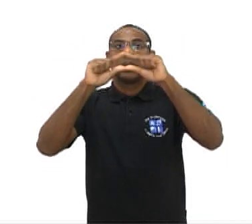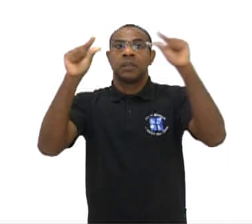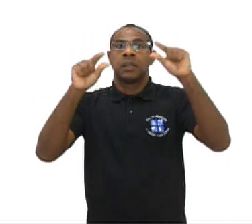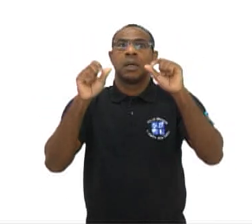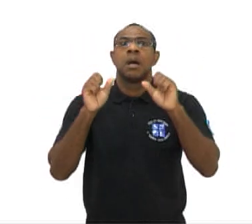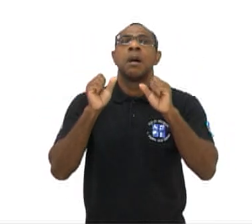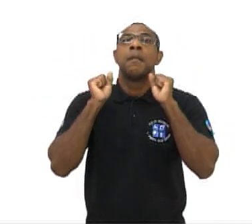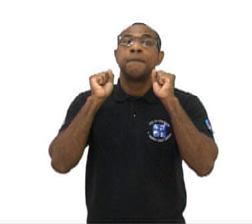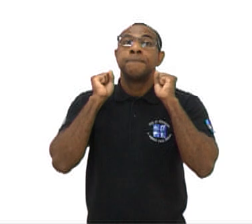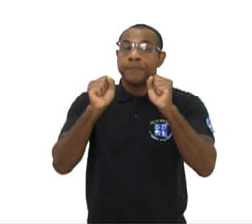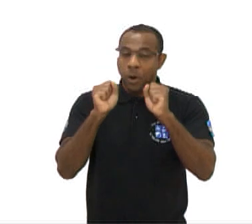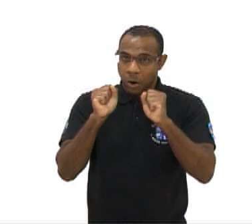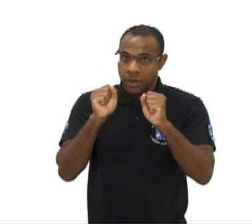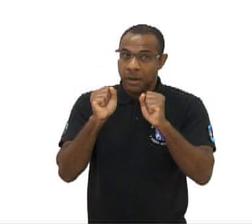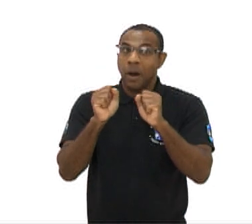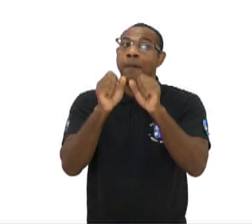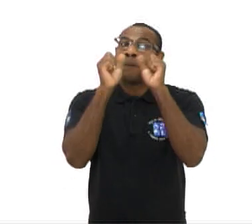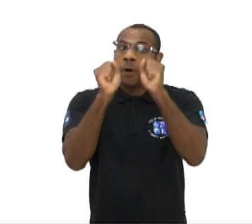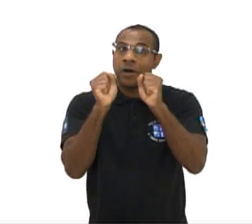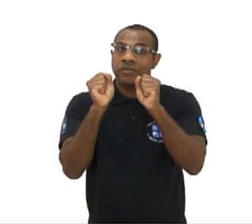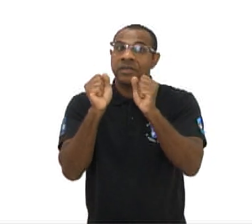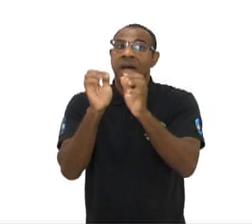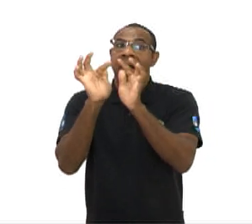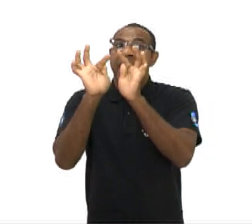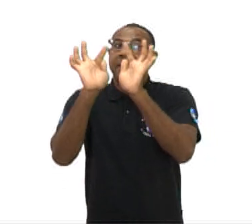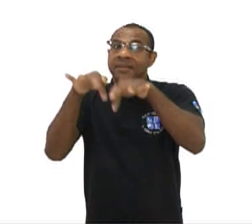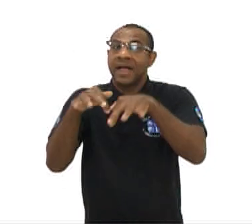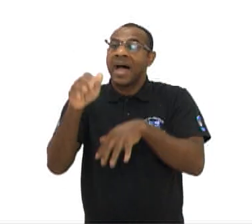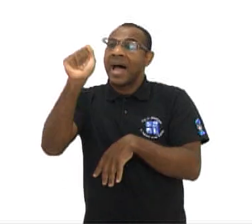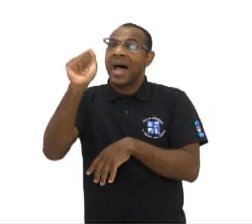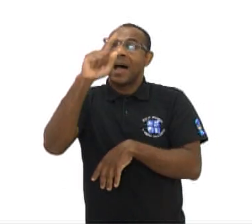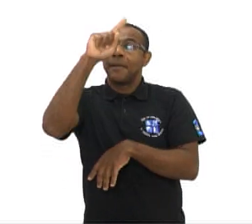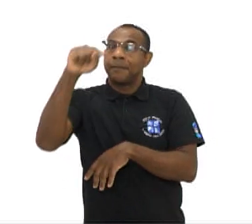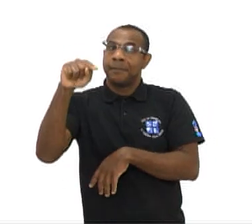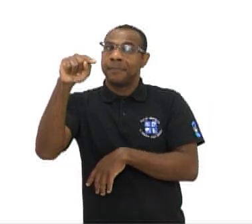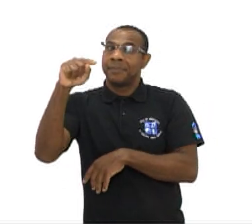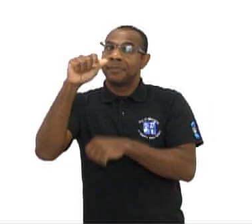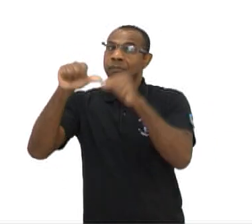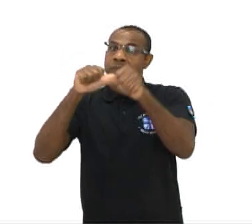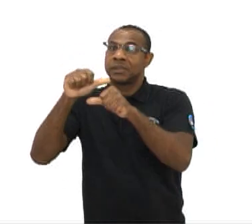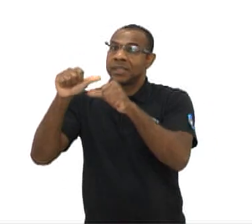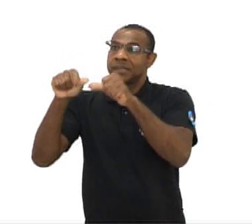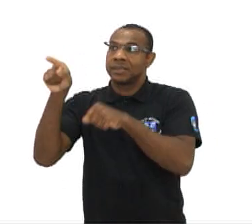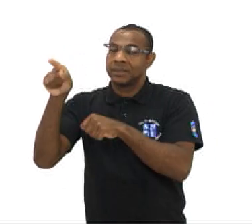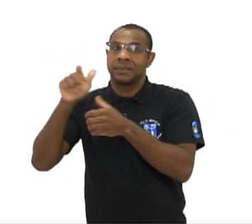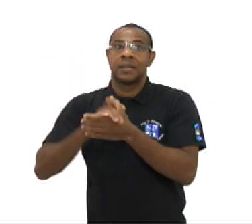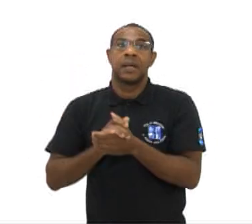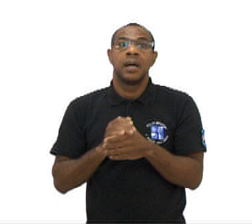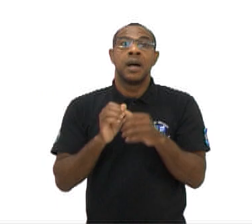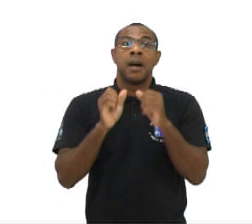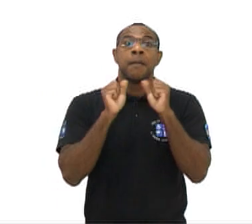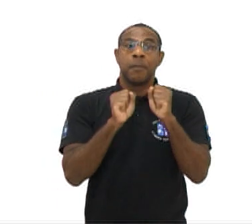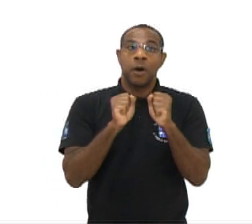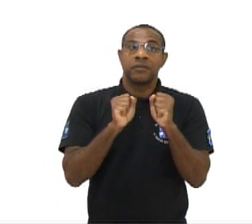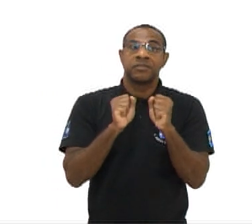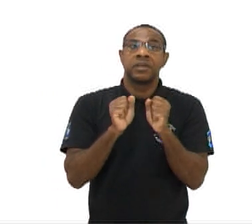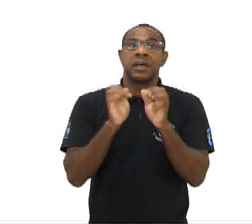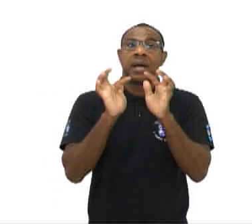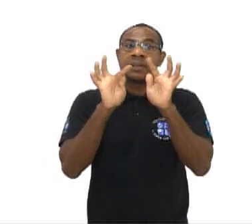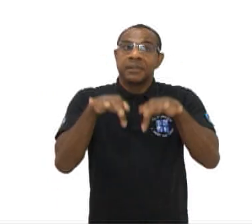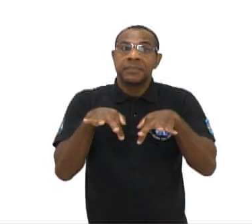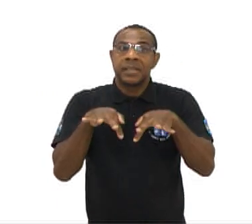acabar levando a, veja que aqui eu tenho uma crase, mudança. E pode acabar levando